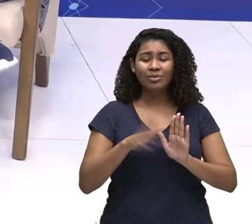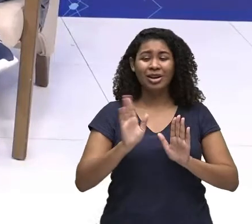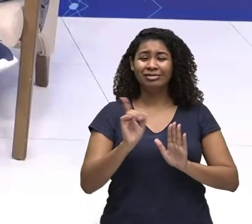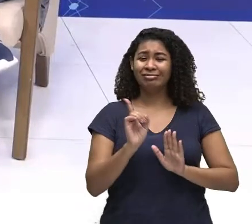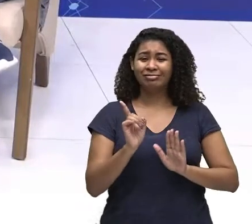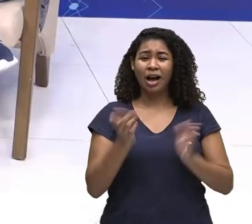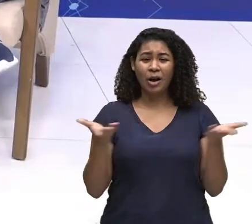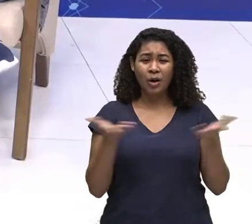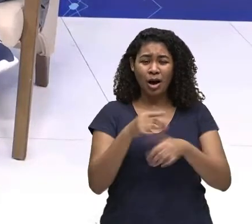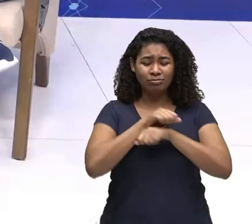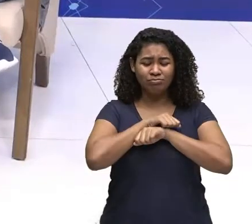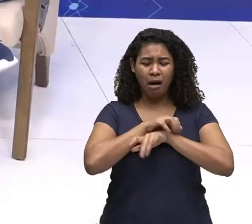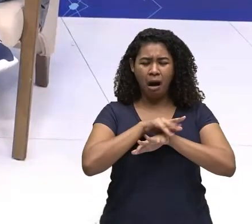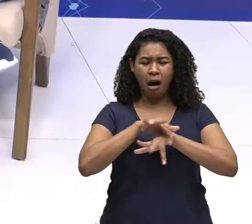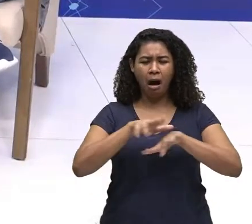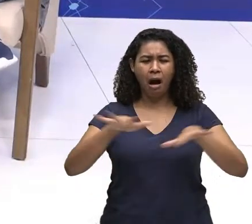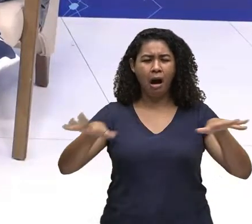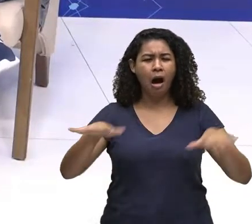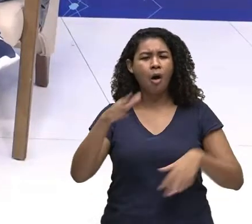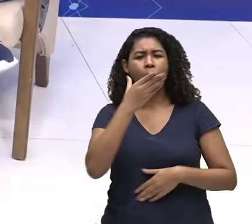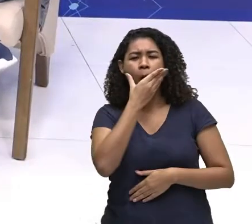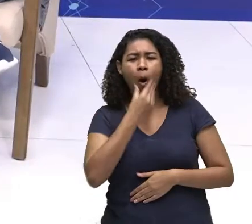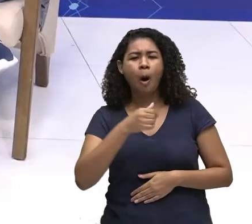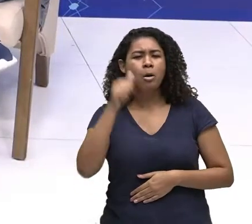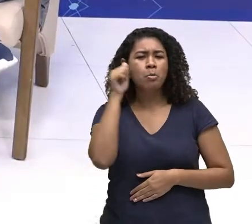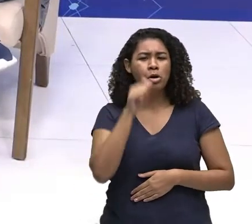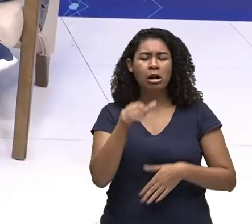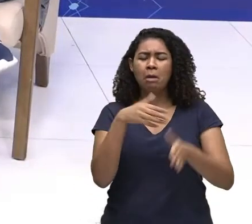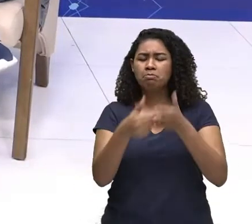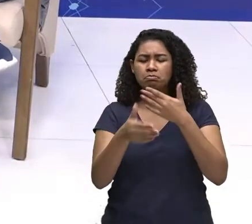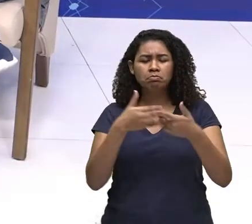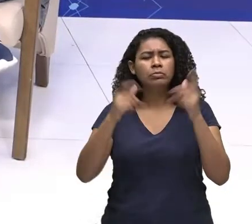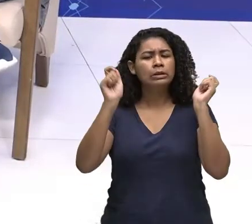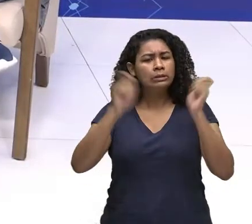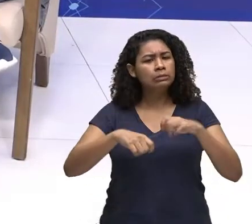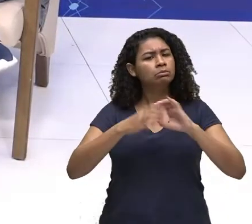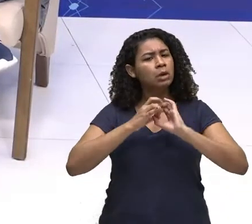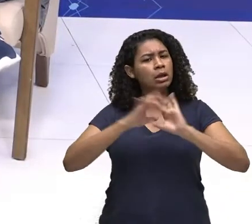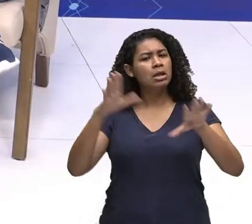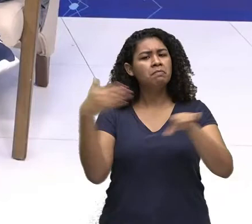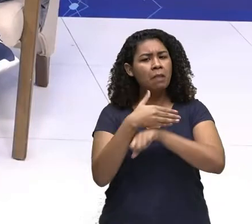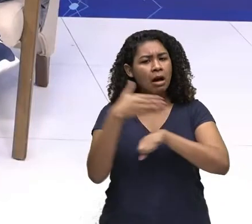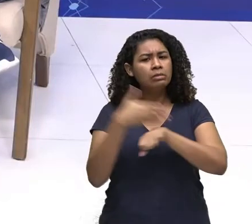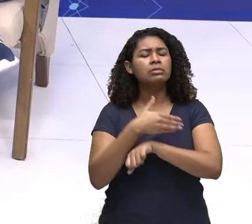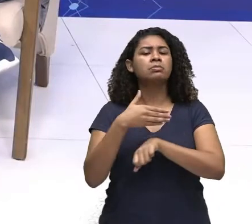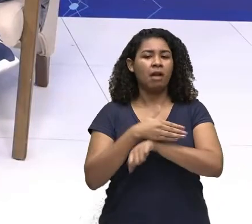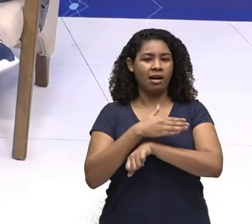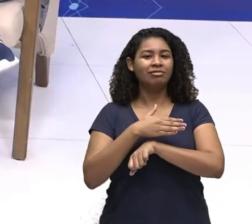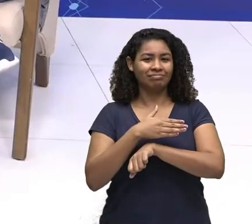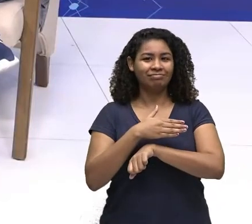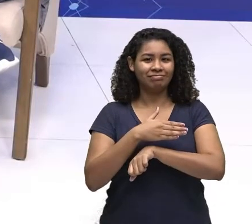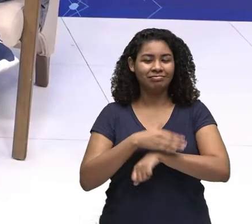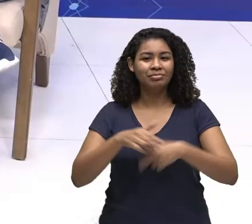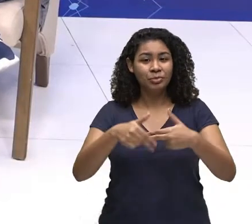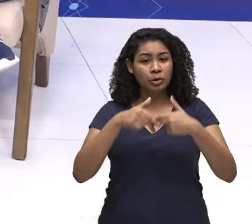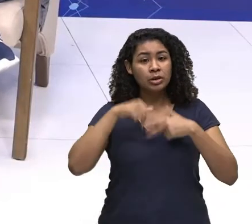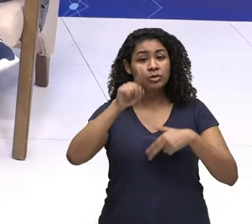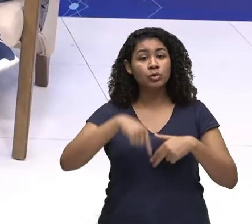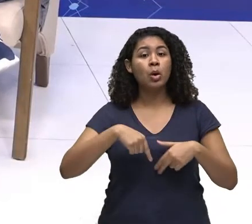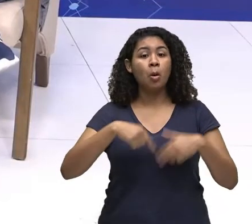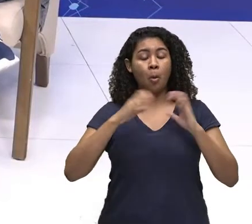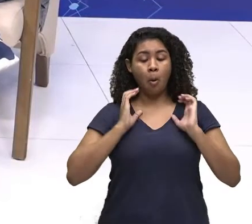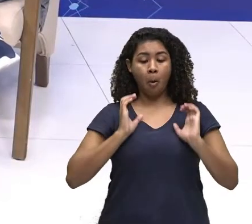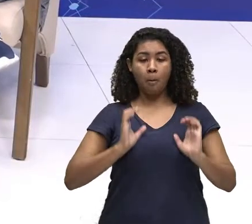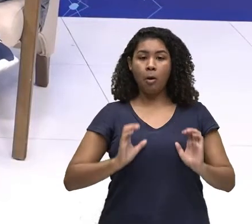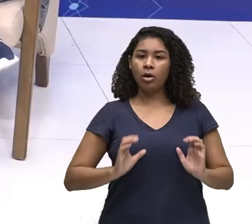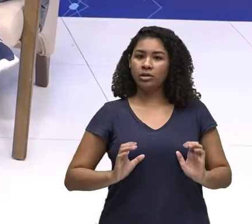Tá aí duas coisas que a gente estava falando. A relevância do exemplo, né? Da postura ética do profissional, para que ele vai